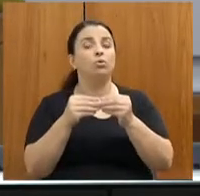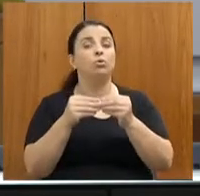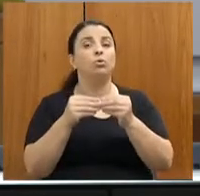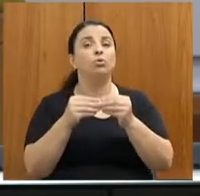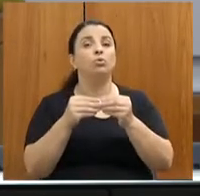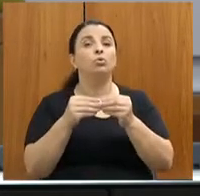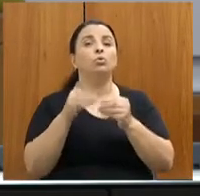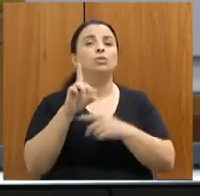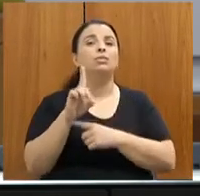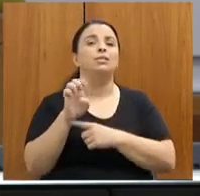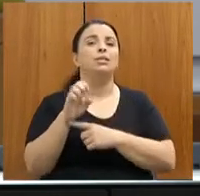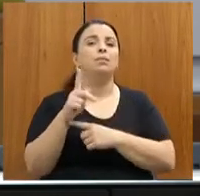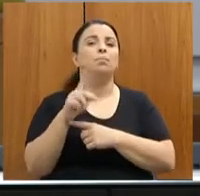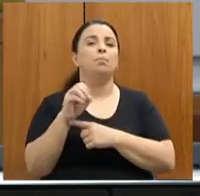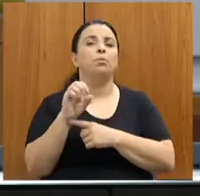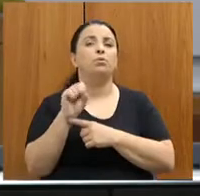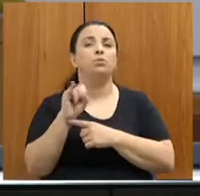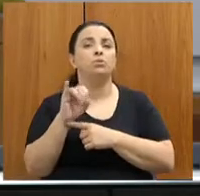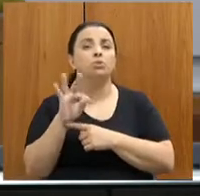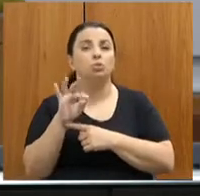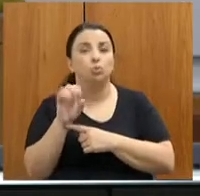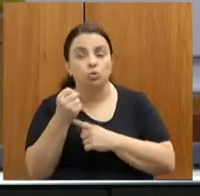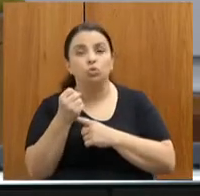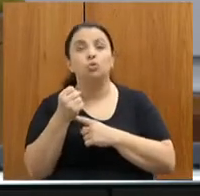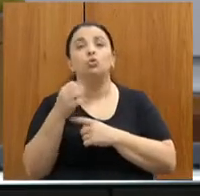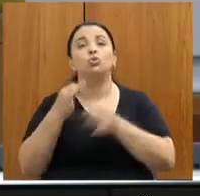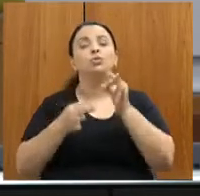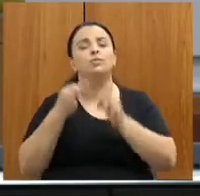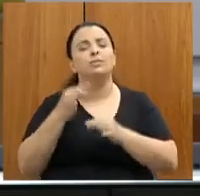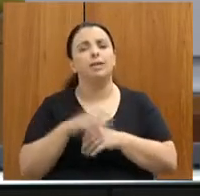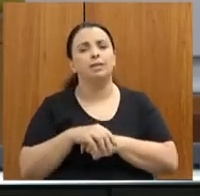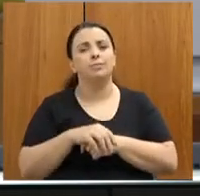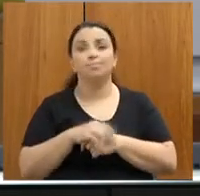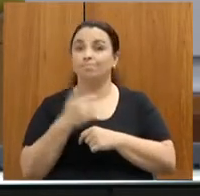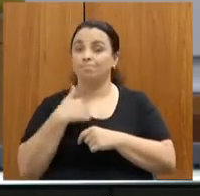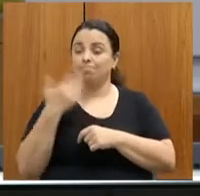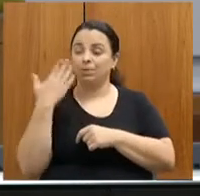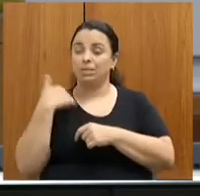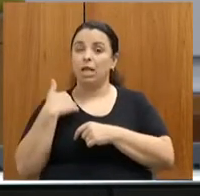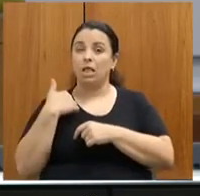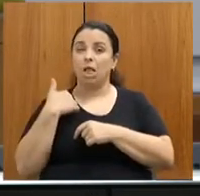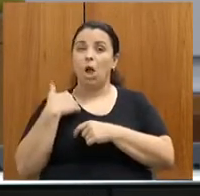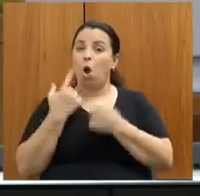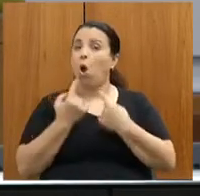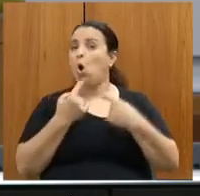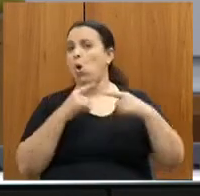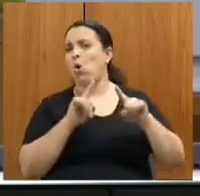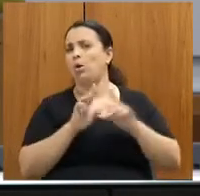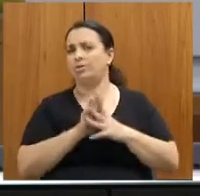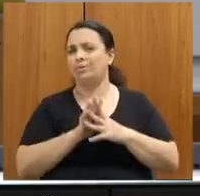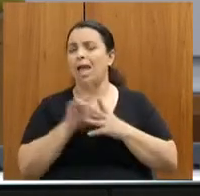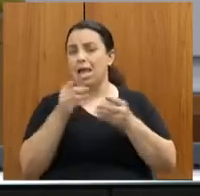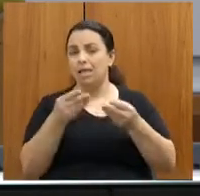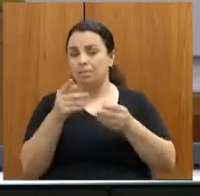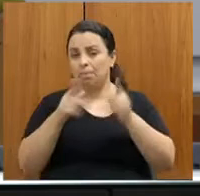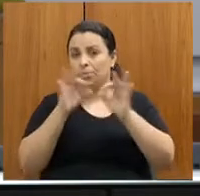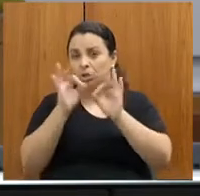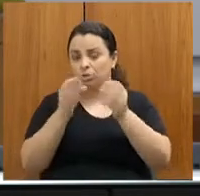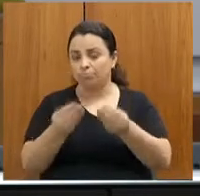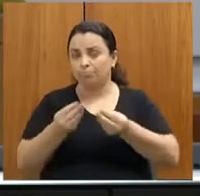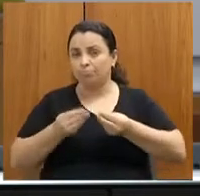trabalhamos muito conta quando esse projeto em 2015 veio para Assembleia encaminhamos